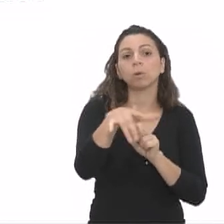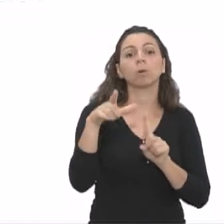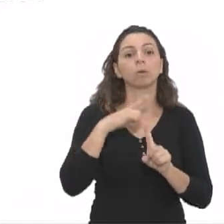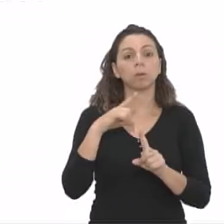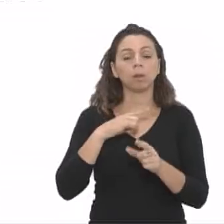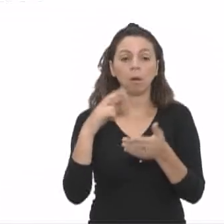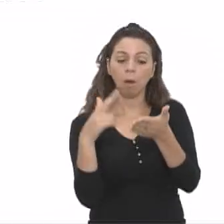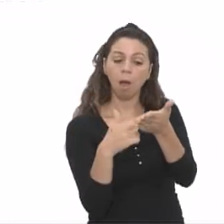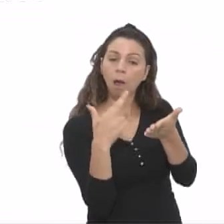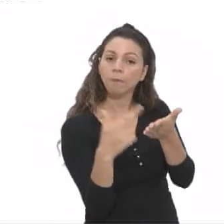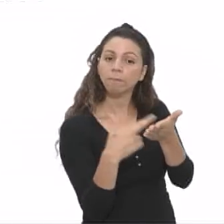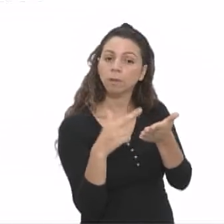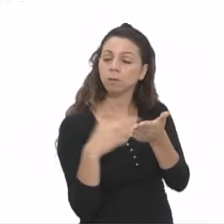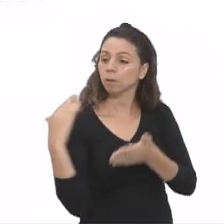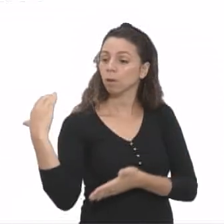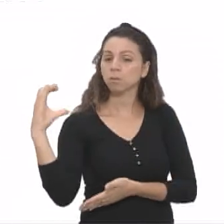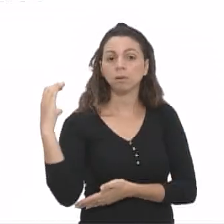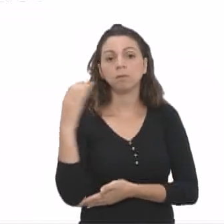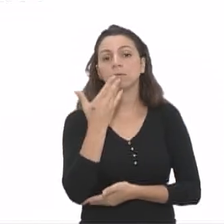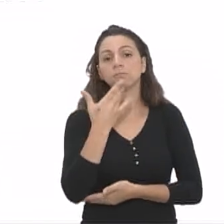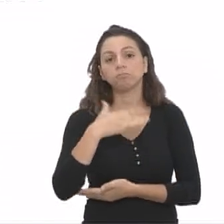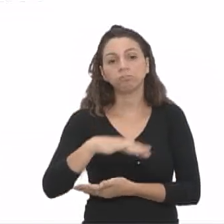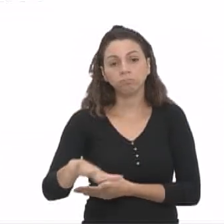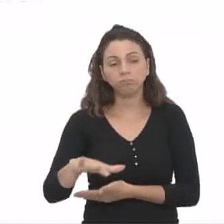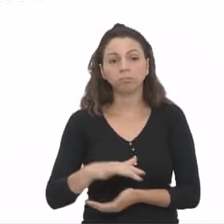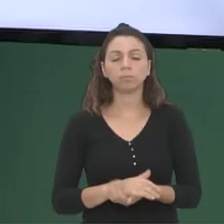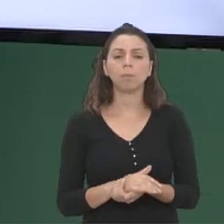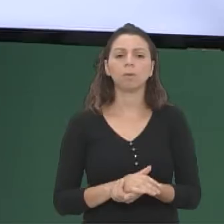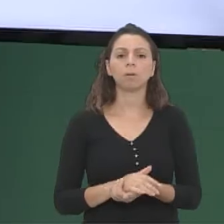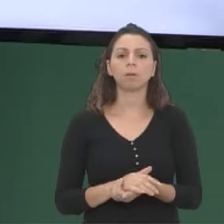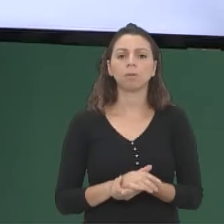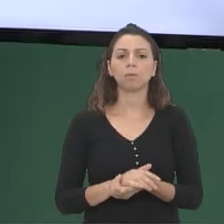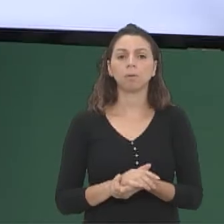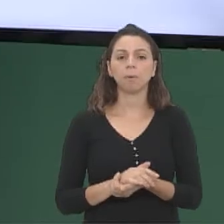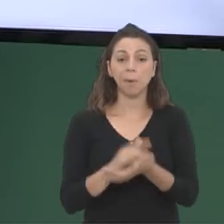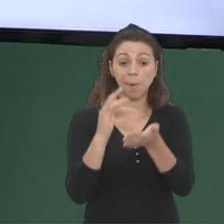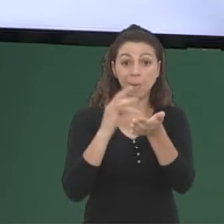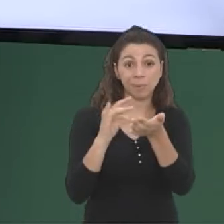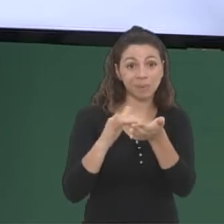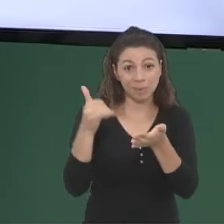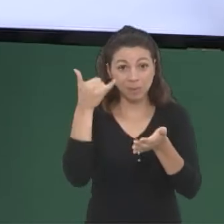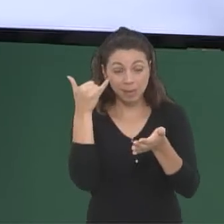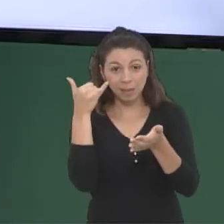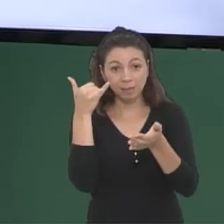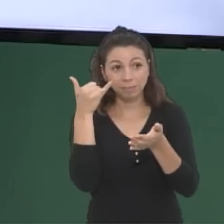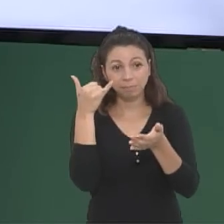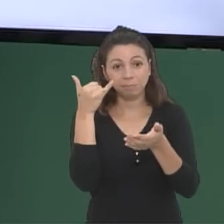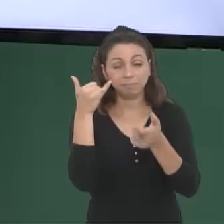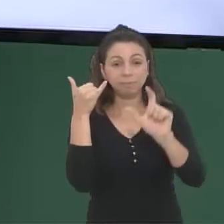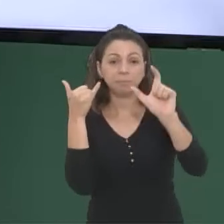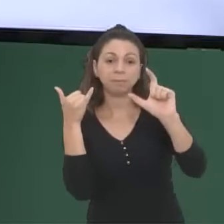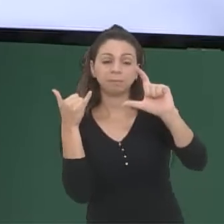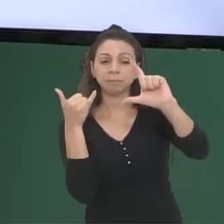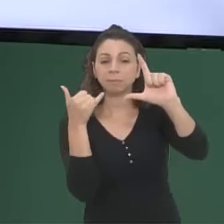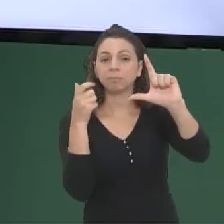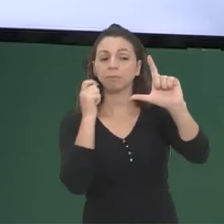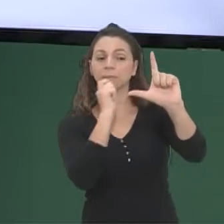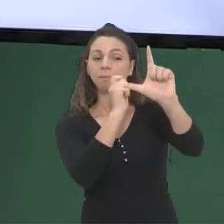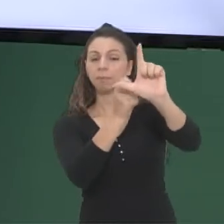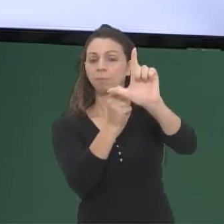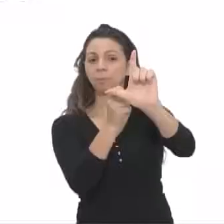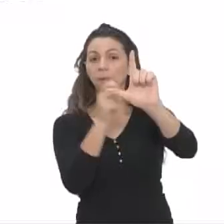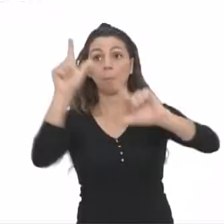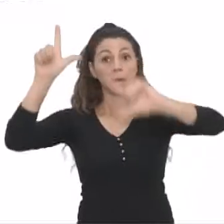revista Ciência Hoje das Crianças. Então o que você vai fazer? Pega o teu celular, pega o teu smartphone e aponta aqui para a